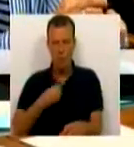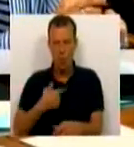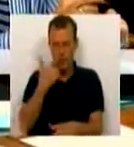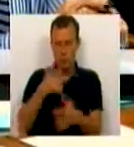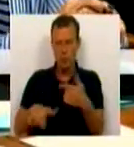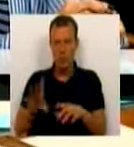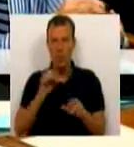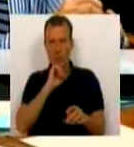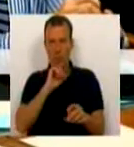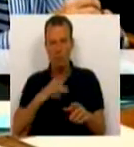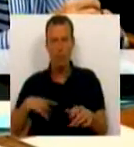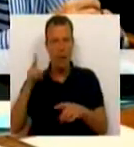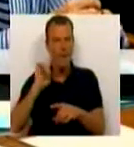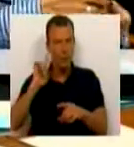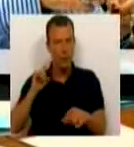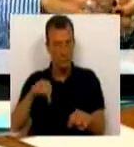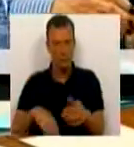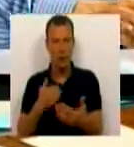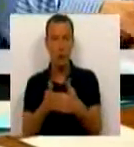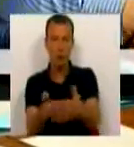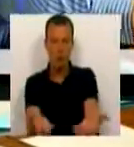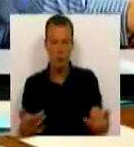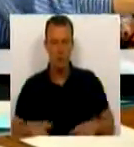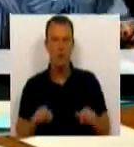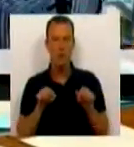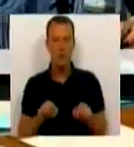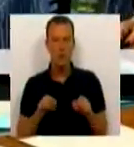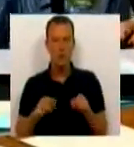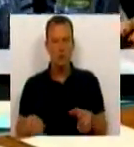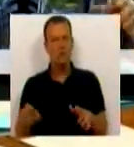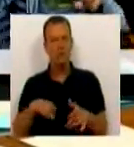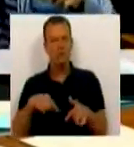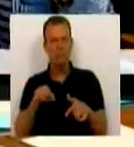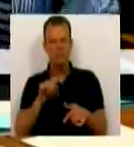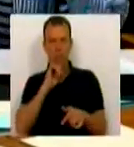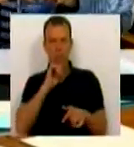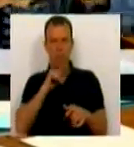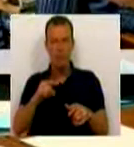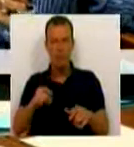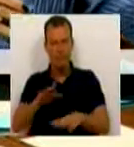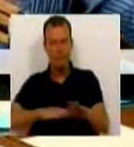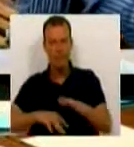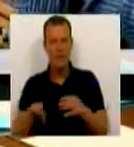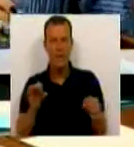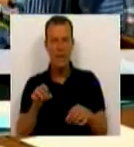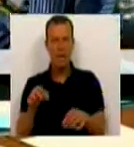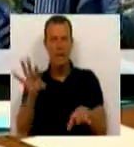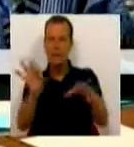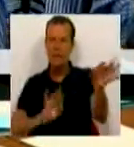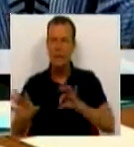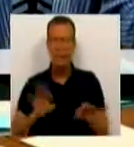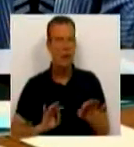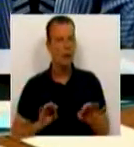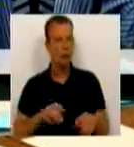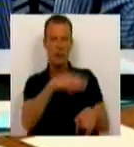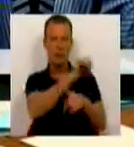muito importante neste processo. Esses indícios de laboralidade irão fazer muito daquilo que será a seleção entre o sim e o não.